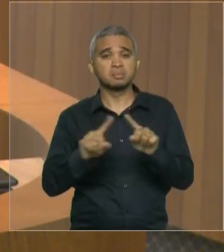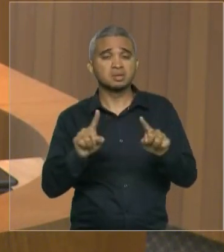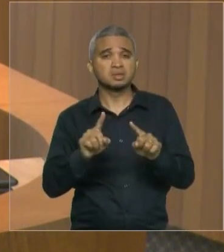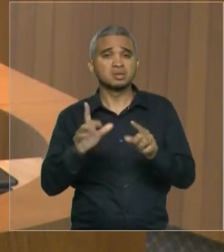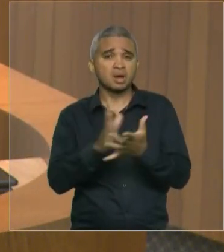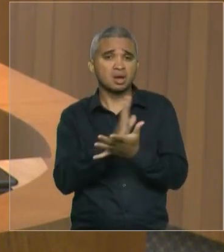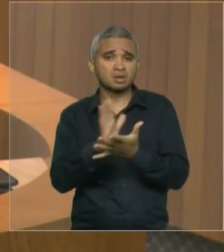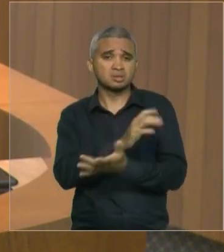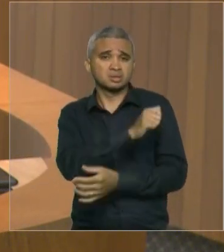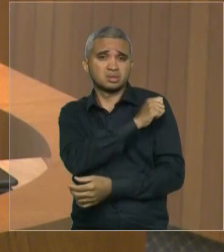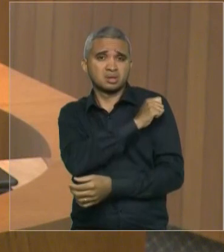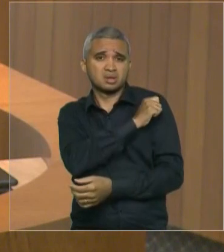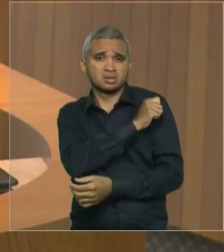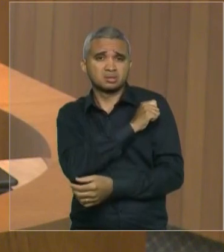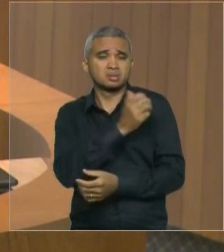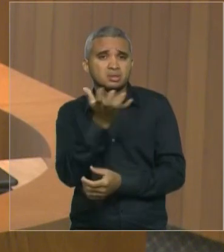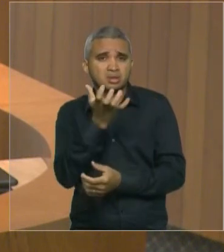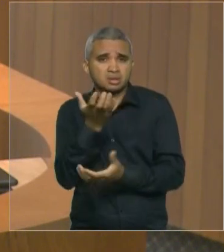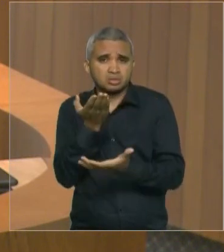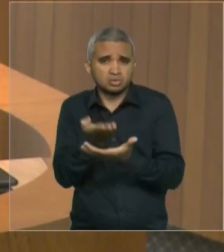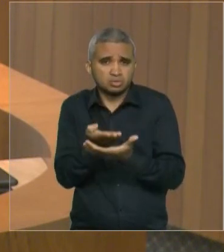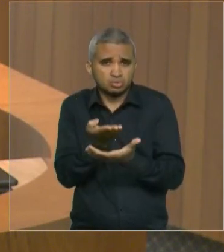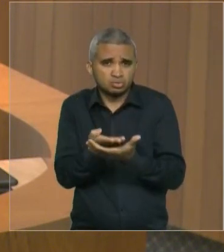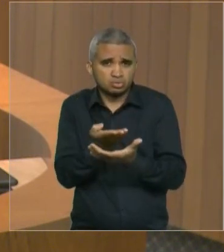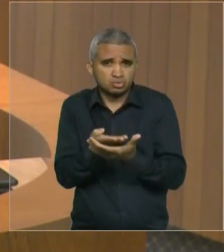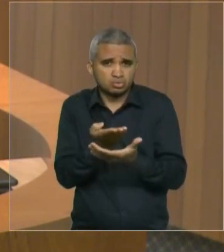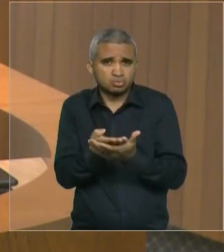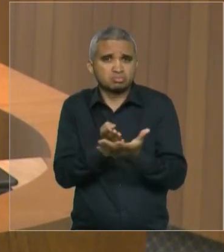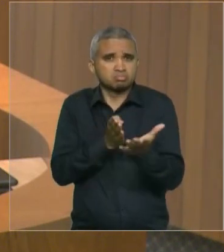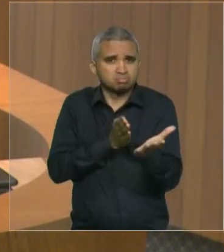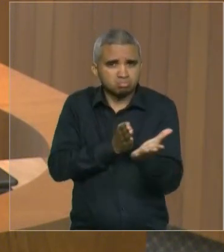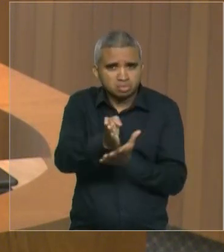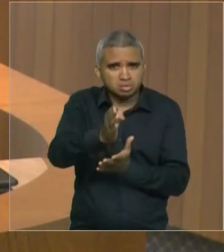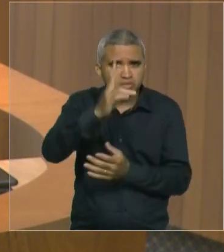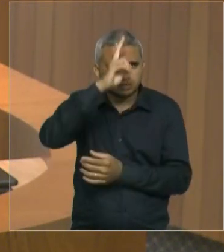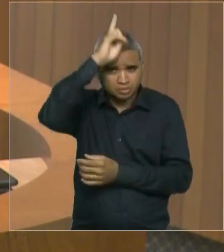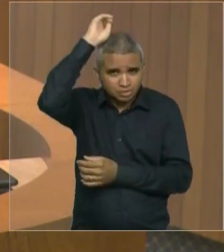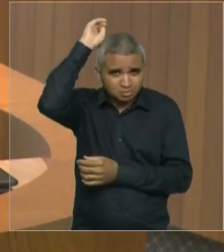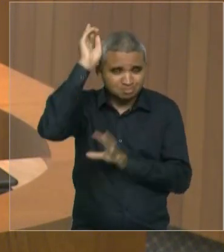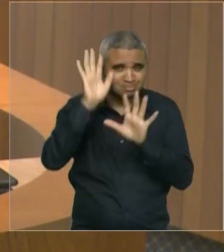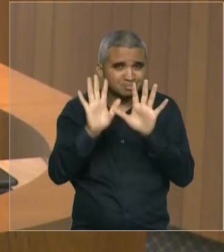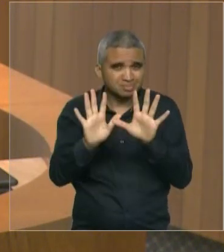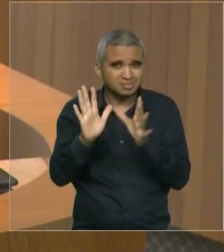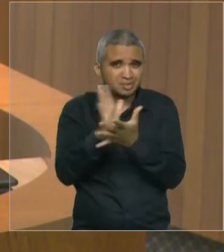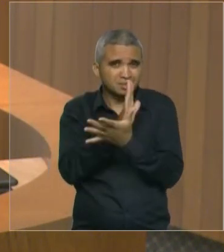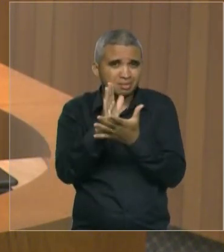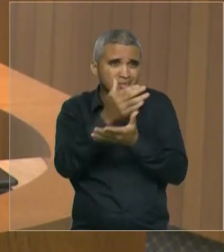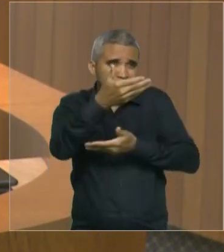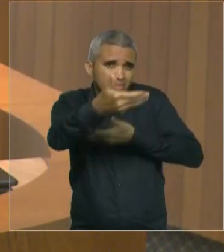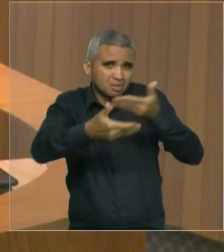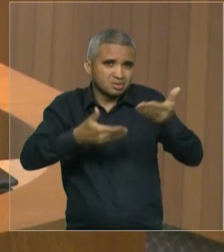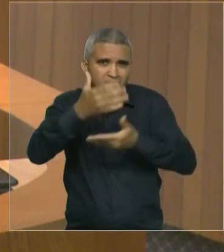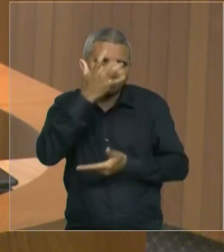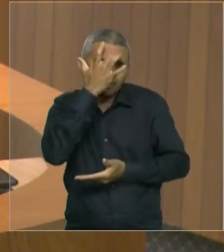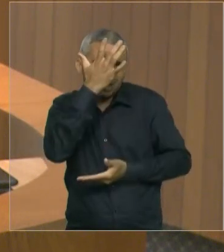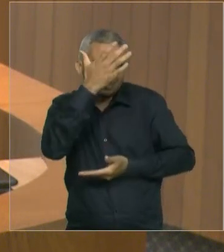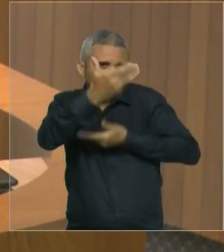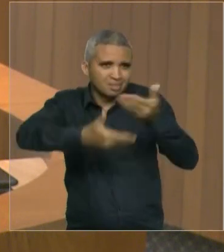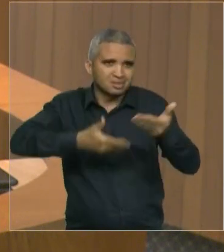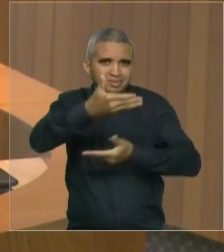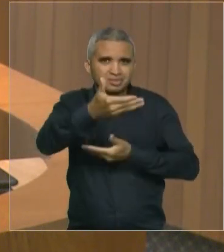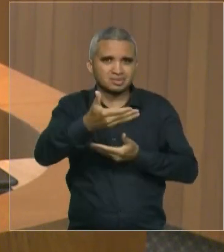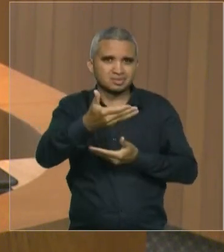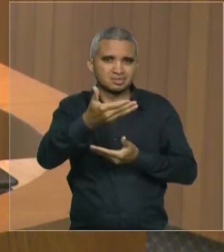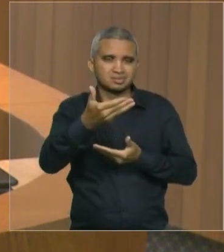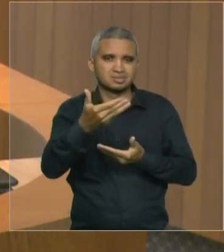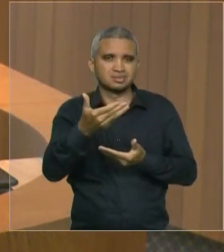médicos de qualidade, de serem pessoas que respeitam a sociedade, a dignidade do paciente do